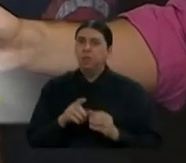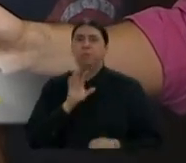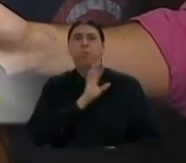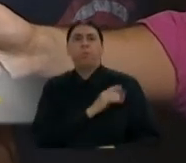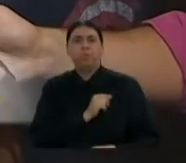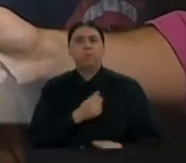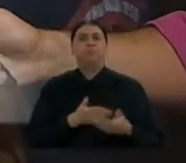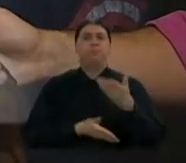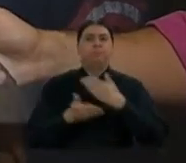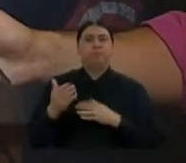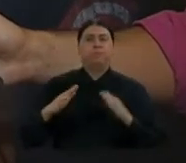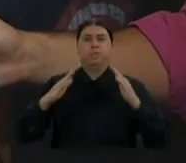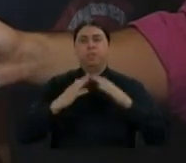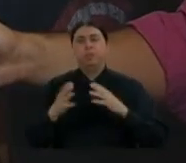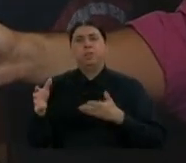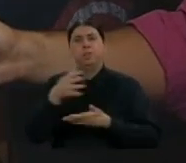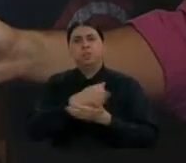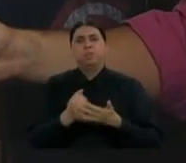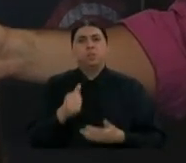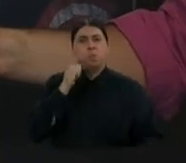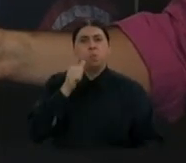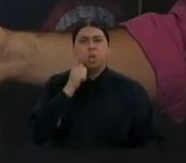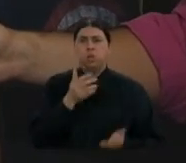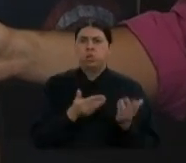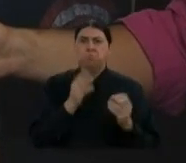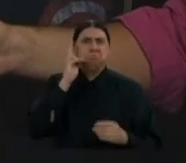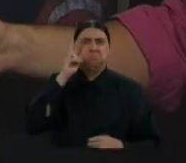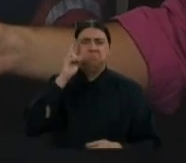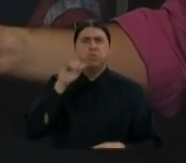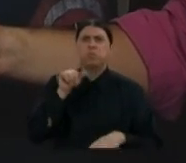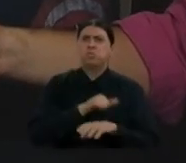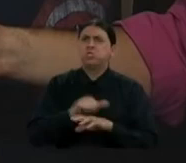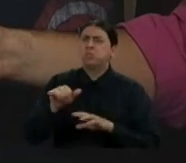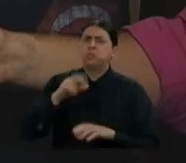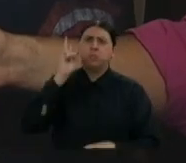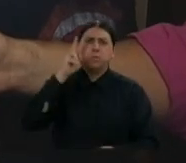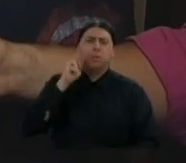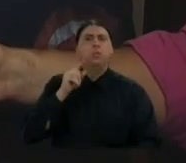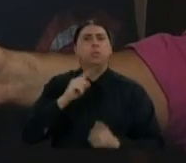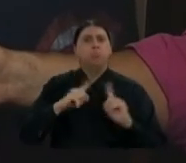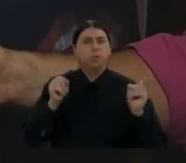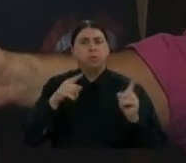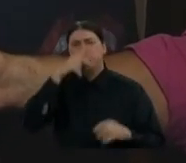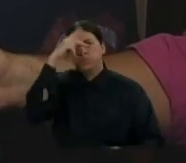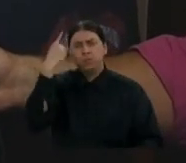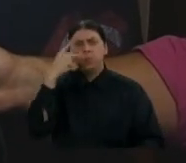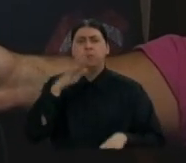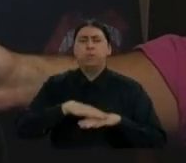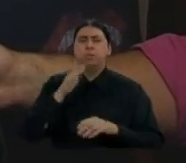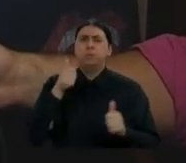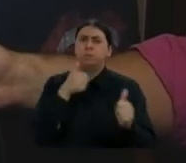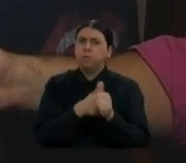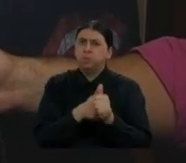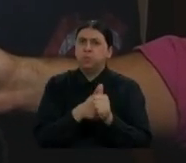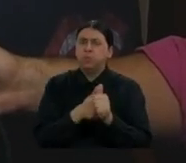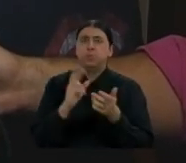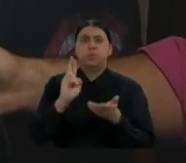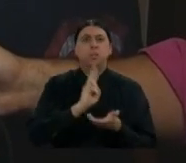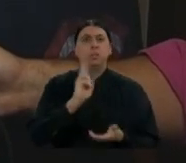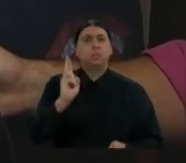eu acho que essa moça que não consigo lembrar direito foi a pessoa que mais próximo de conseguir representar uma